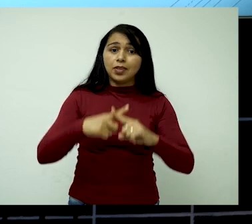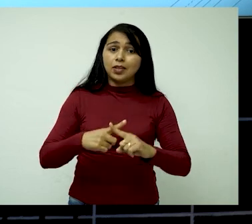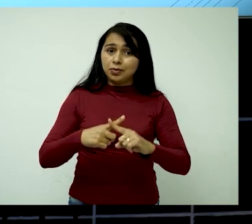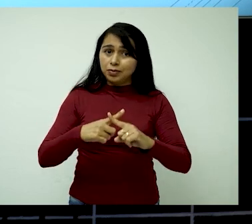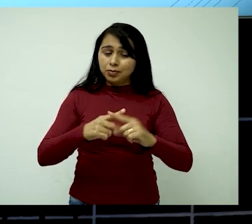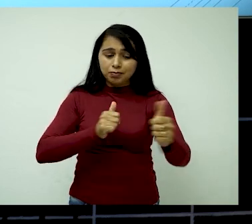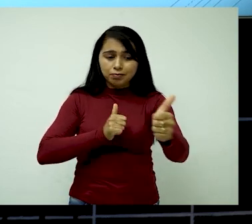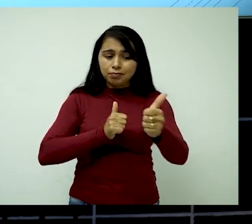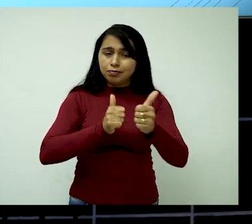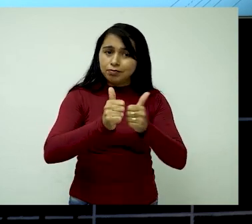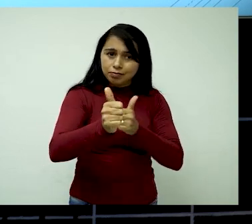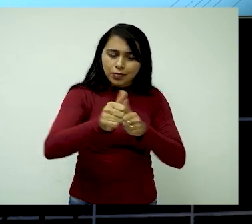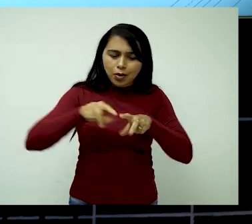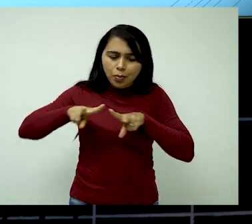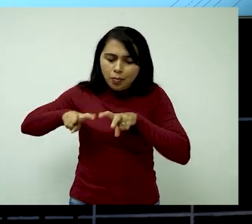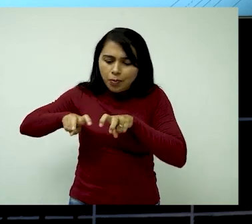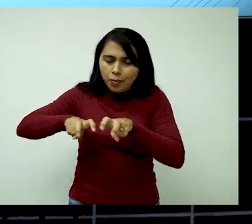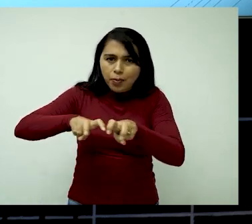era